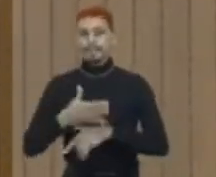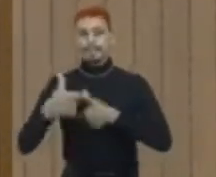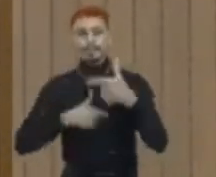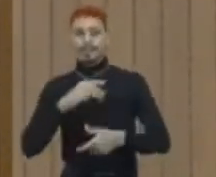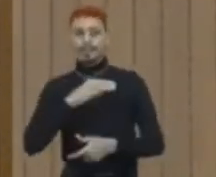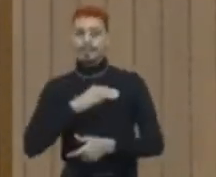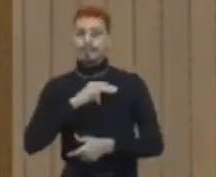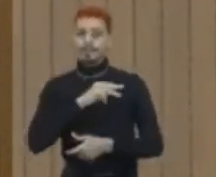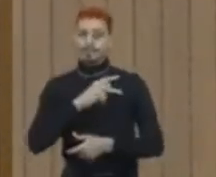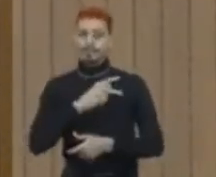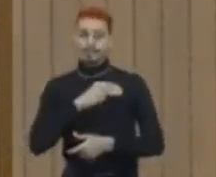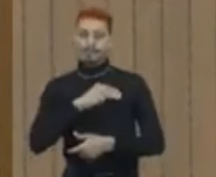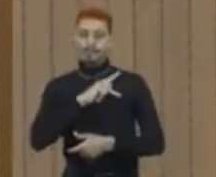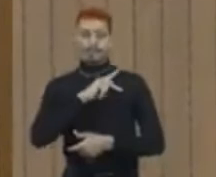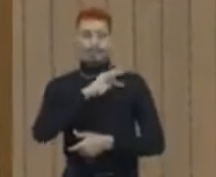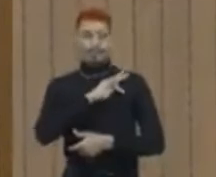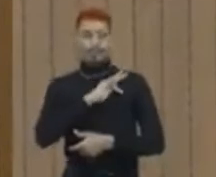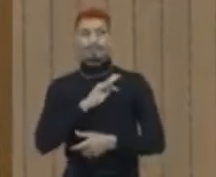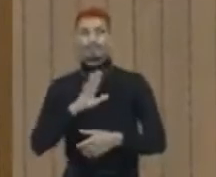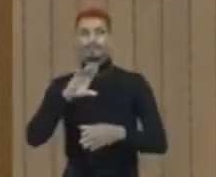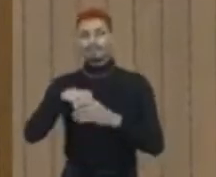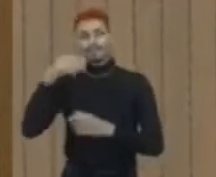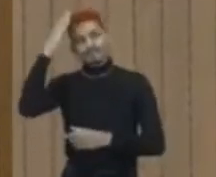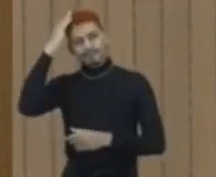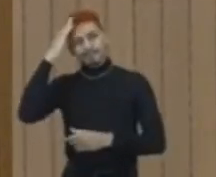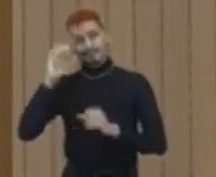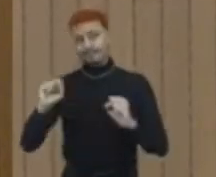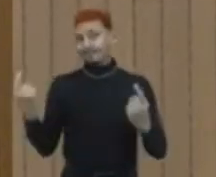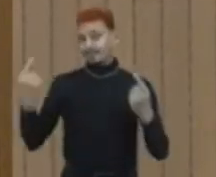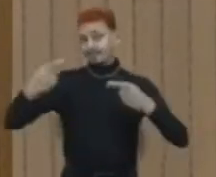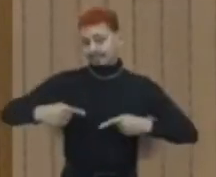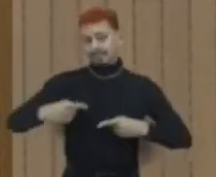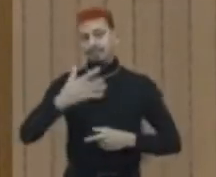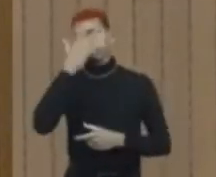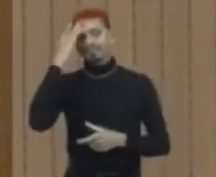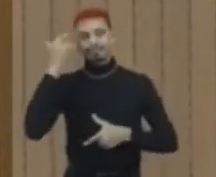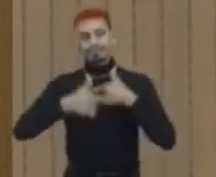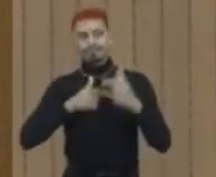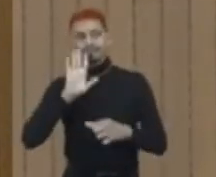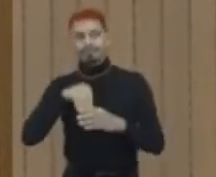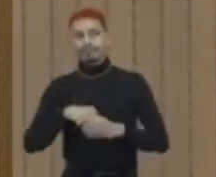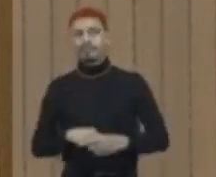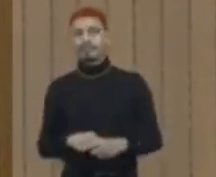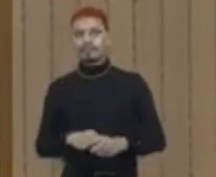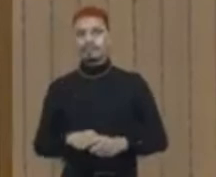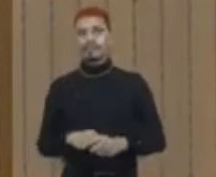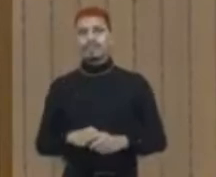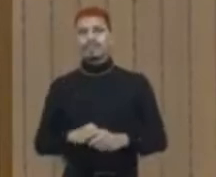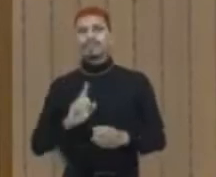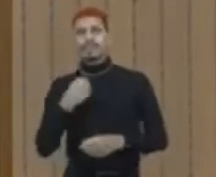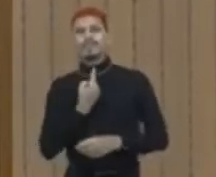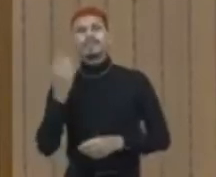Pará seja uma das coisas mais desafiantes para um membro do Ministério Público. E a gente